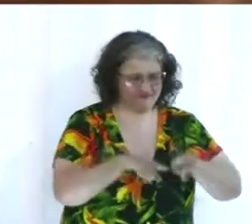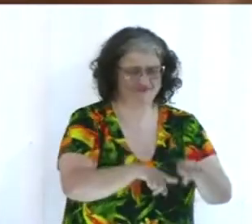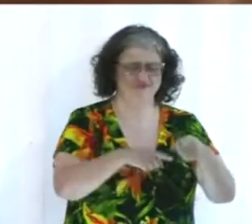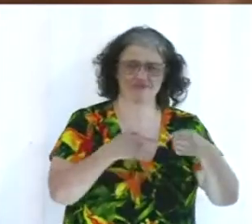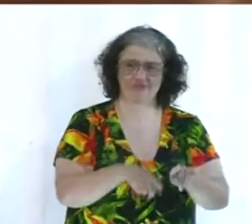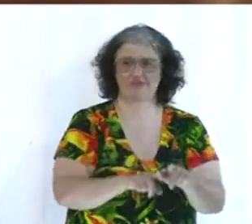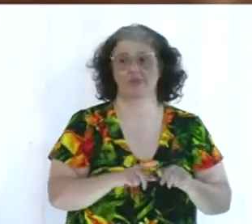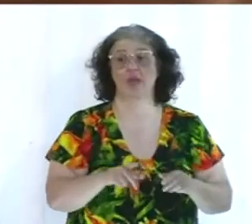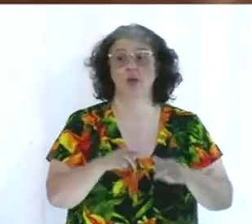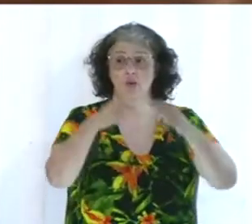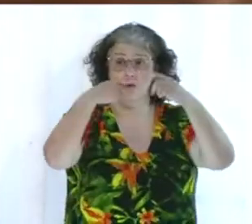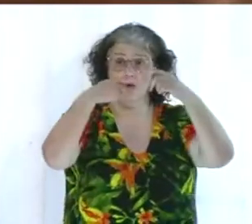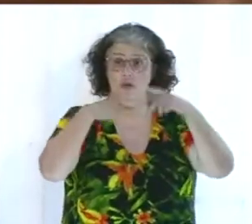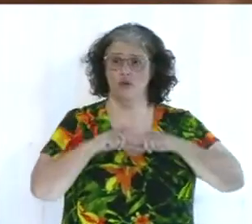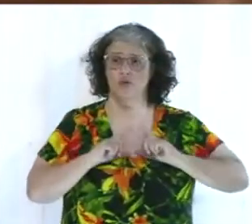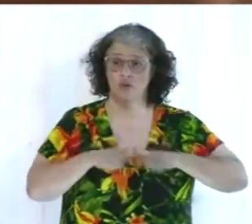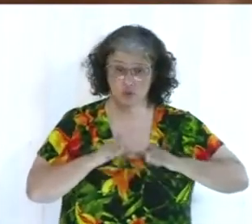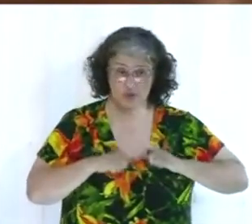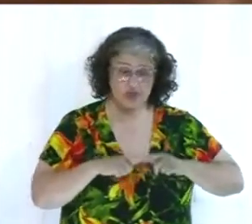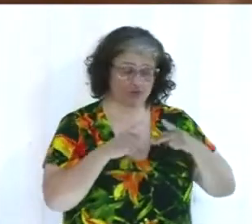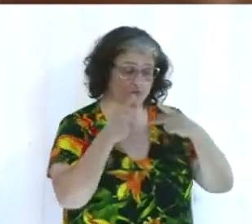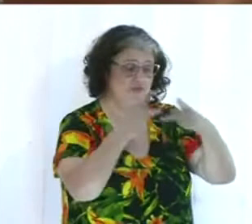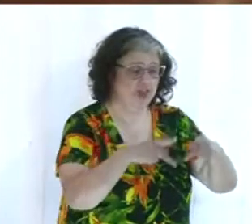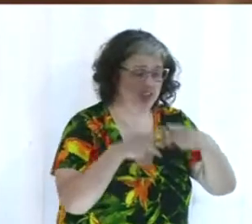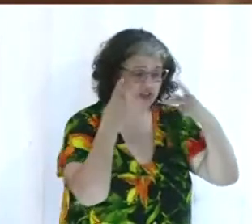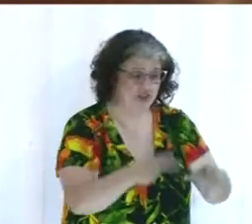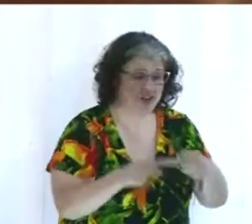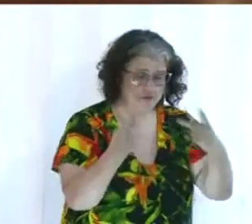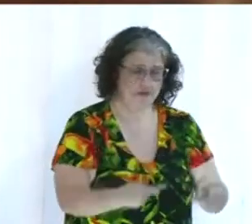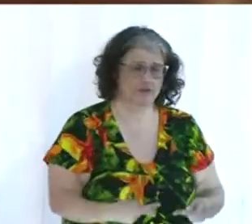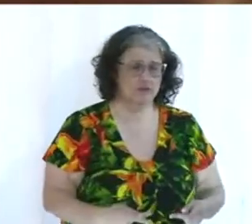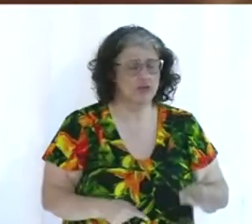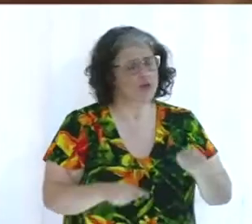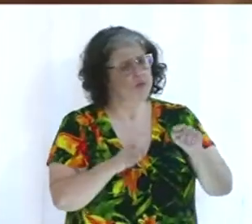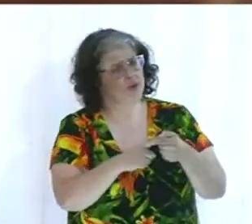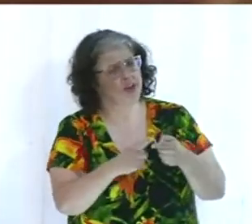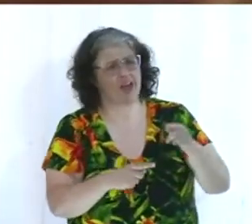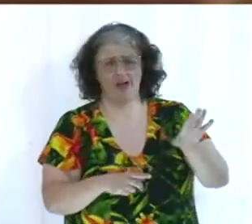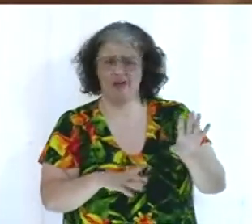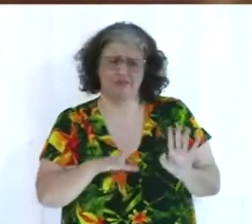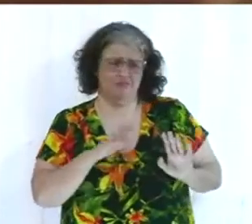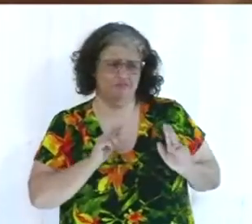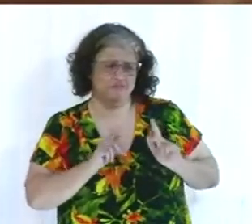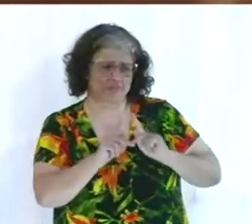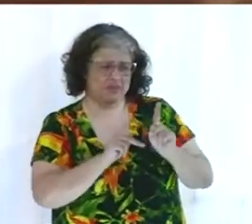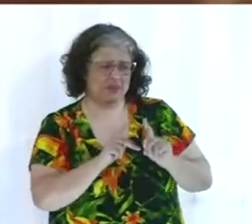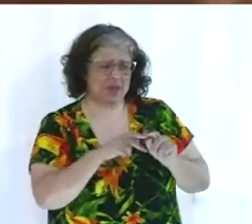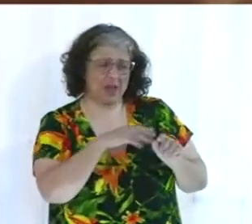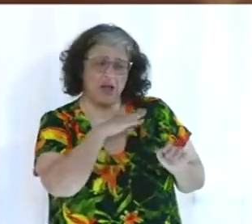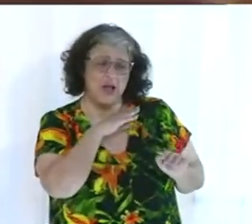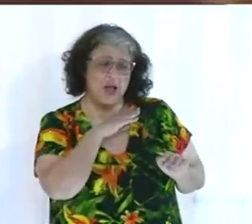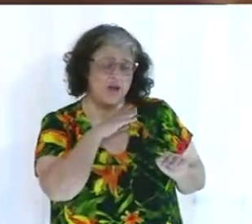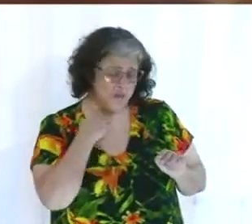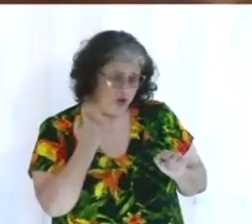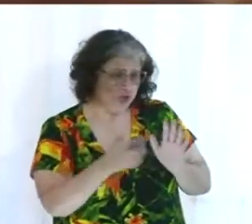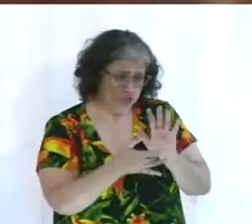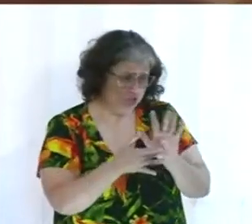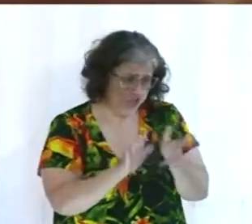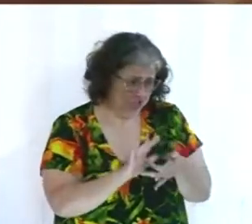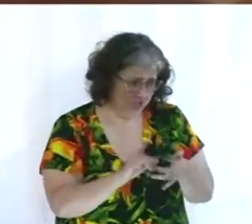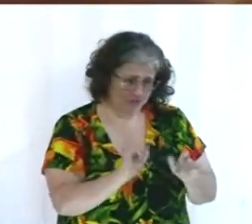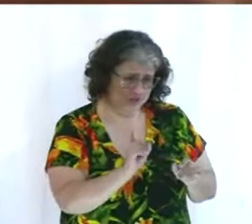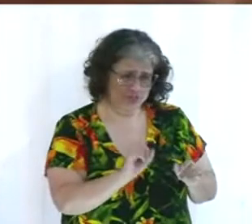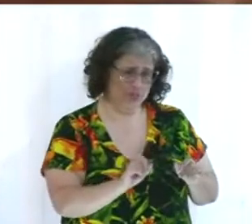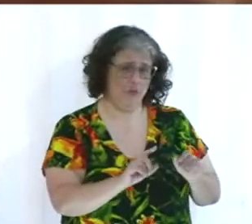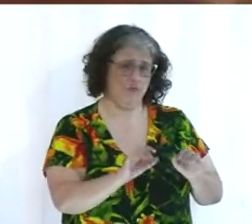a morte de Cristo não é suficiente, além de vocês observarem o sacrifício de Cristo, vocês precisarão